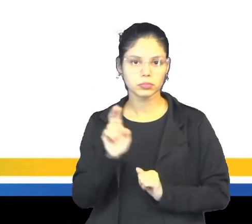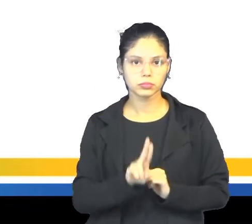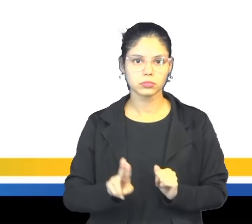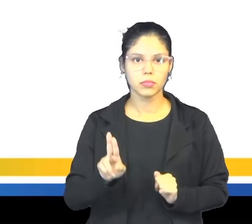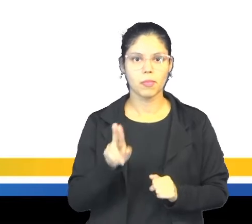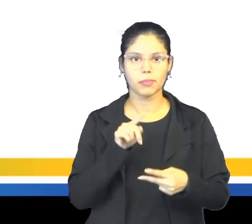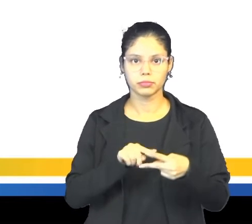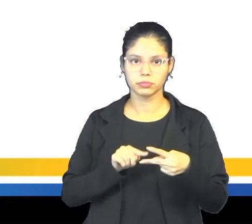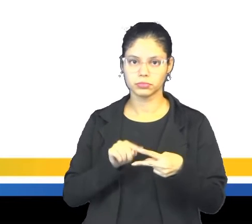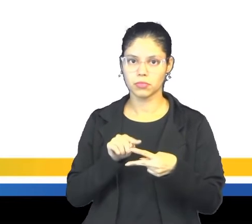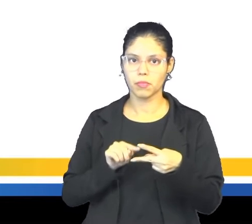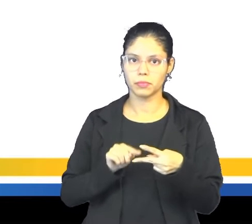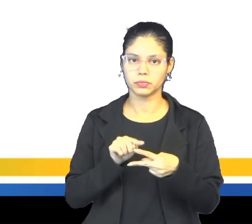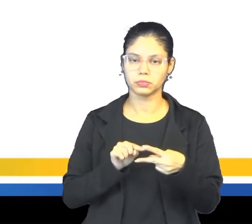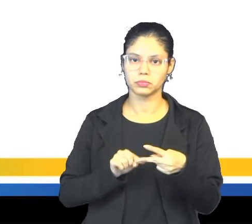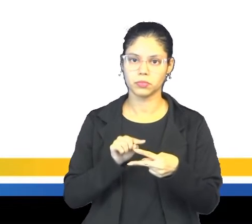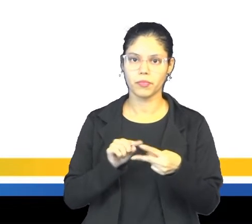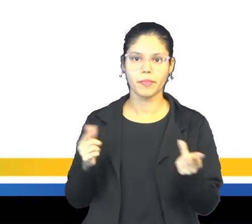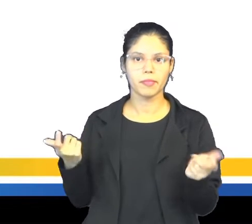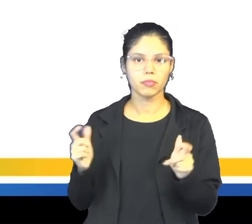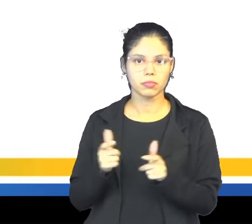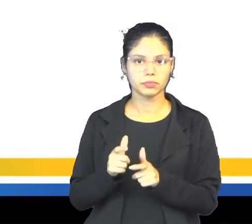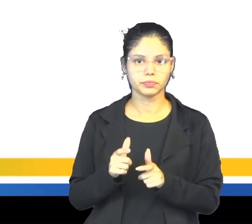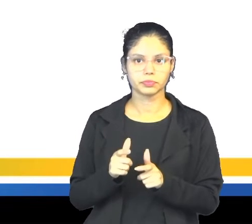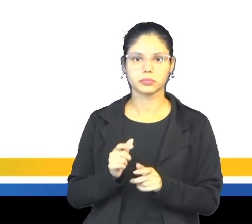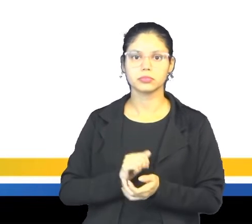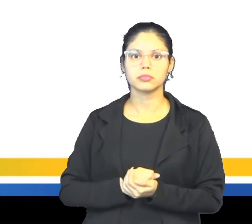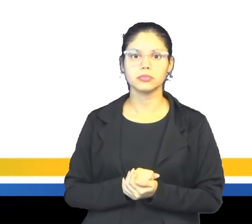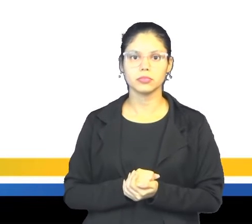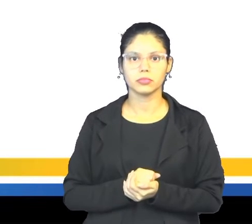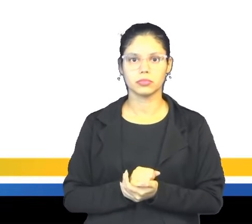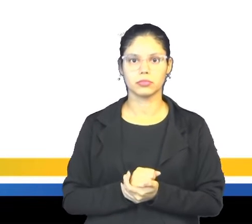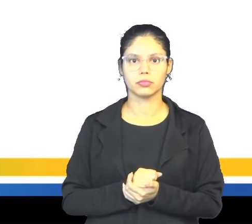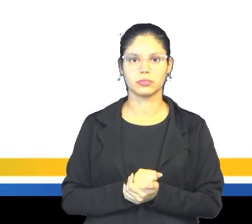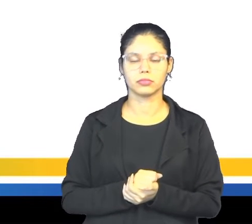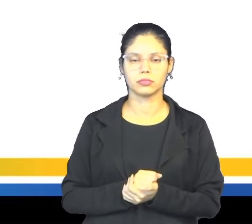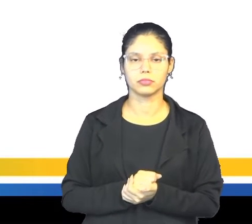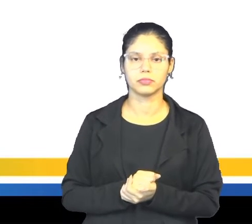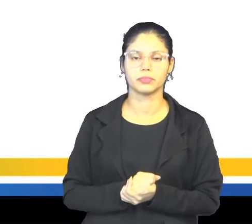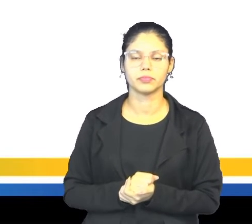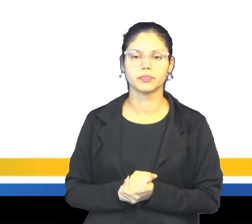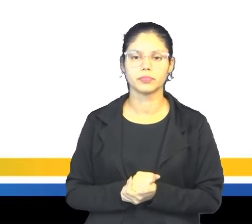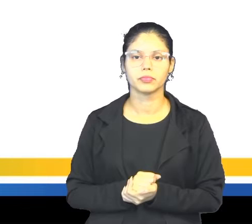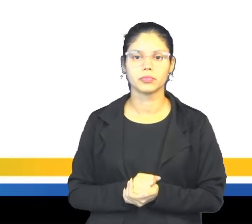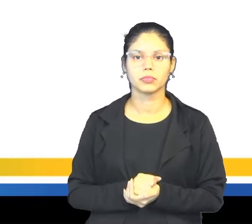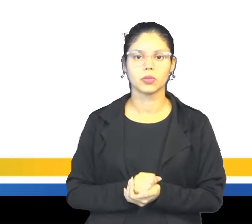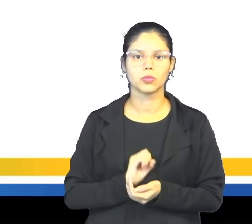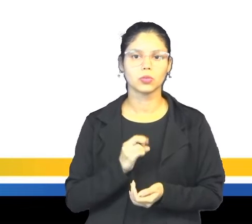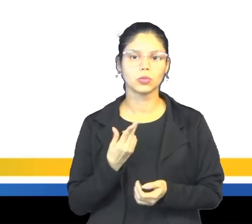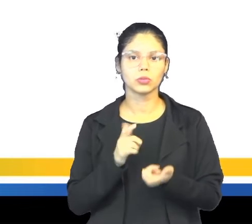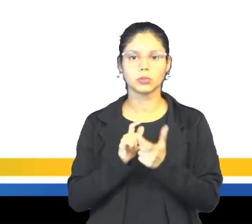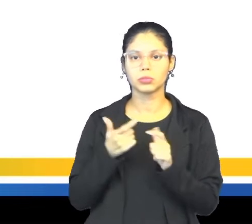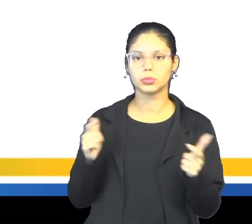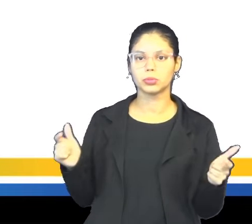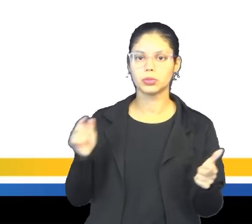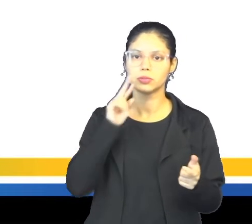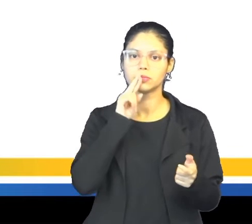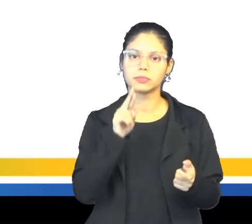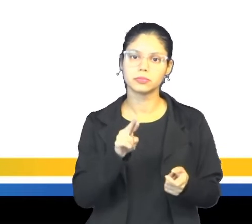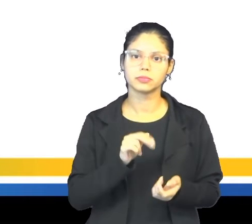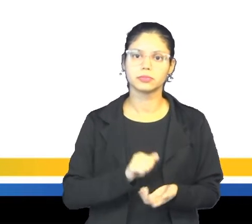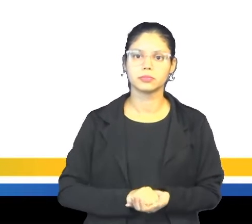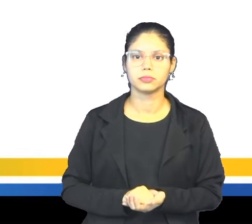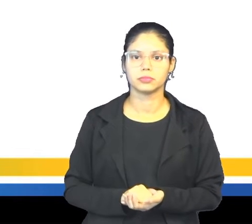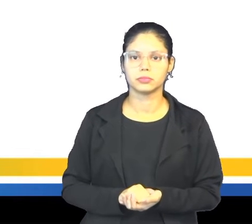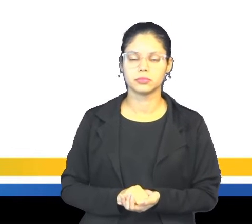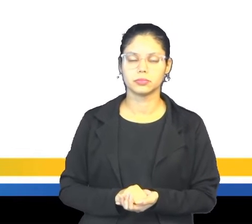short answers, que são respostas mais curtas, ou então long answers, que são respostas mais longas, né? Só para enfatizar